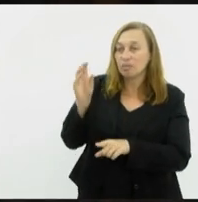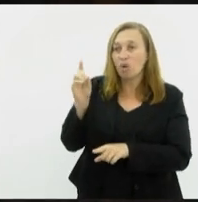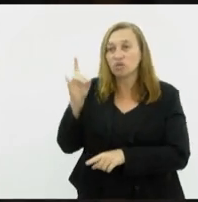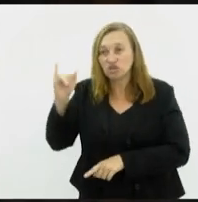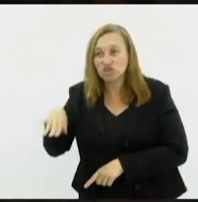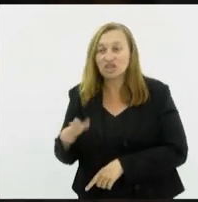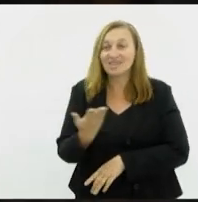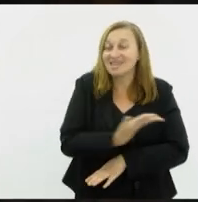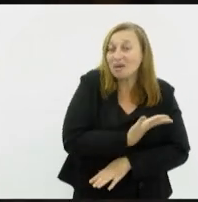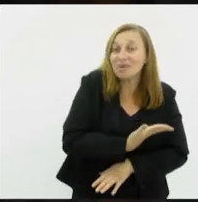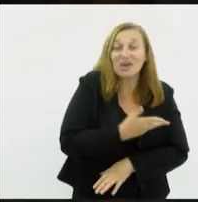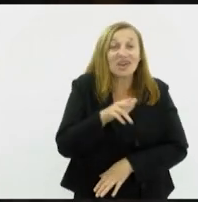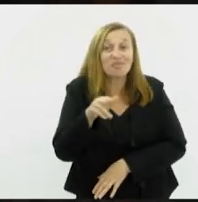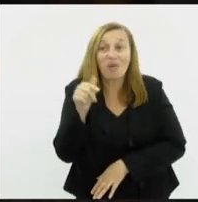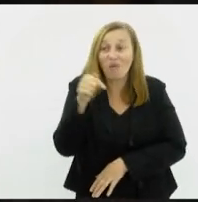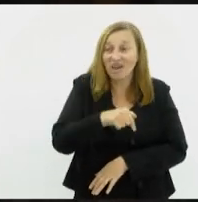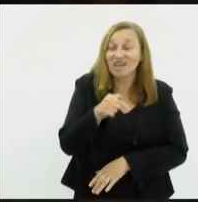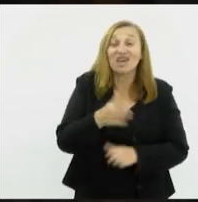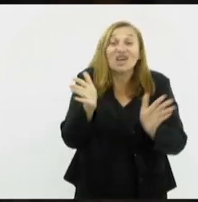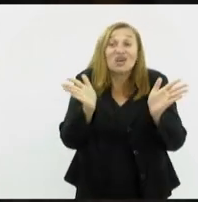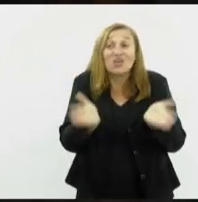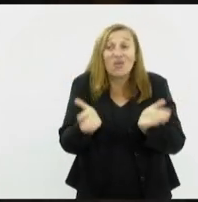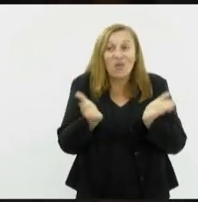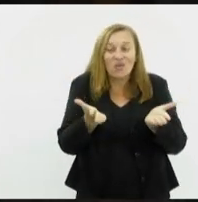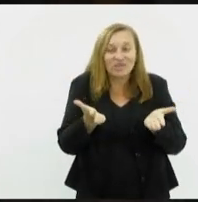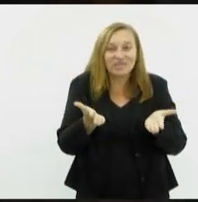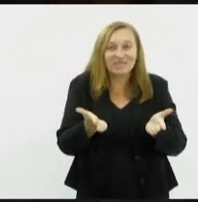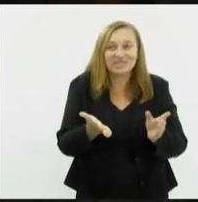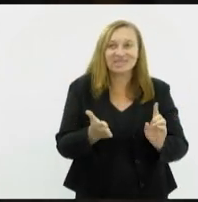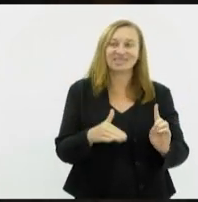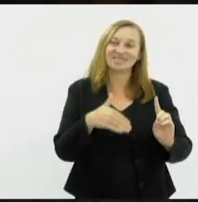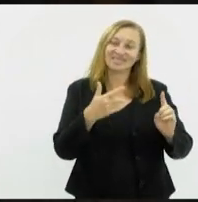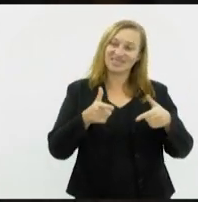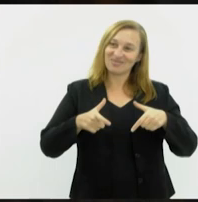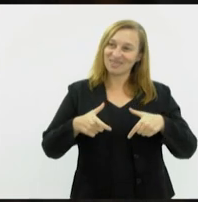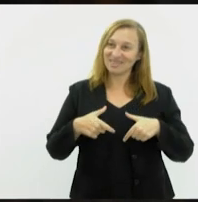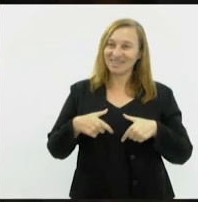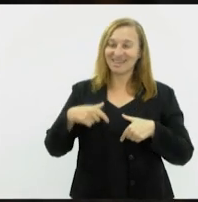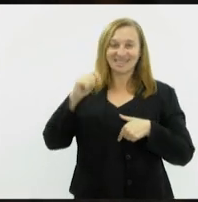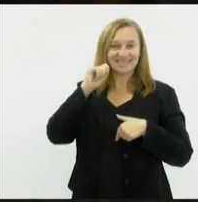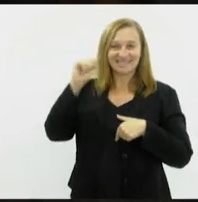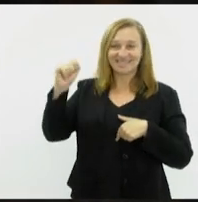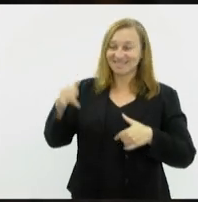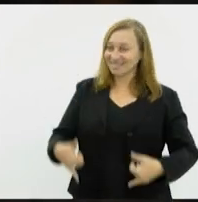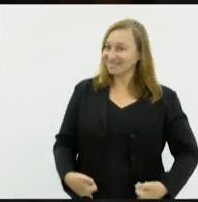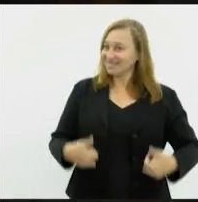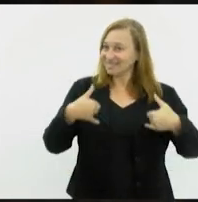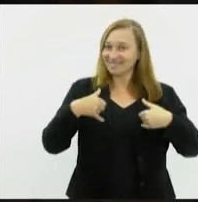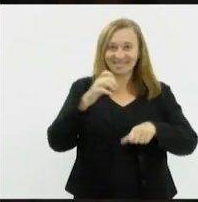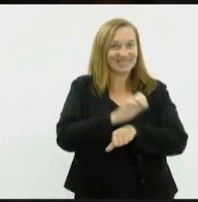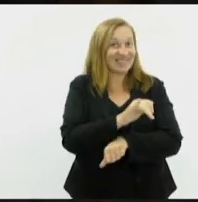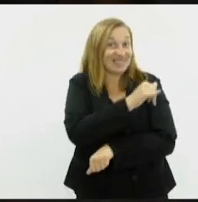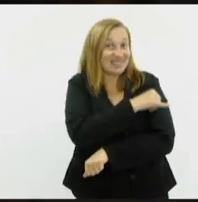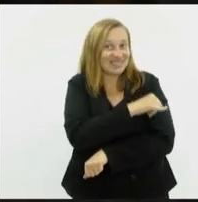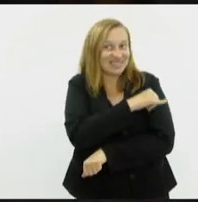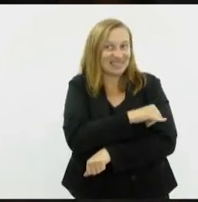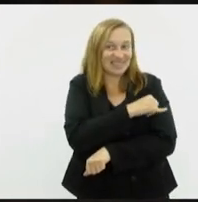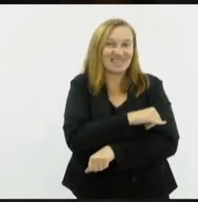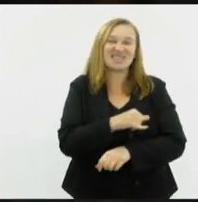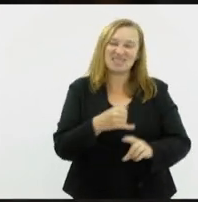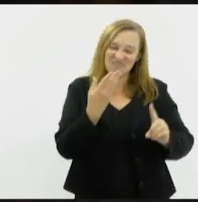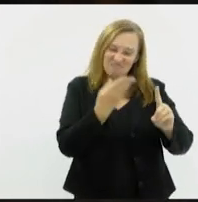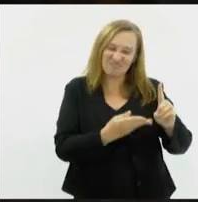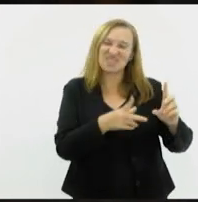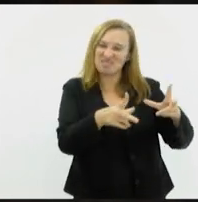esse amigo, esse irmão aqui, que hoje está com a medalha, maior honraria do Estado do Rio de Janeiro, e esse cara é